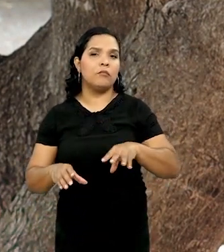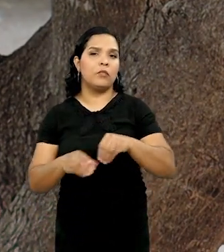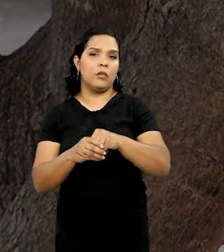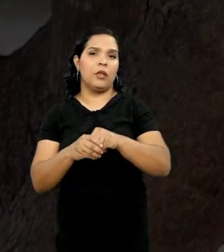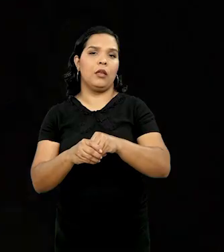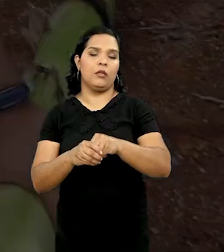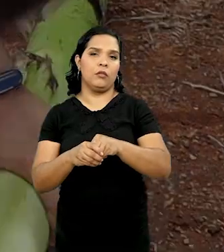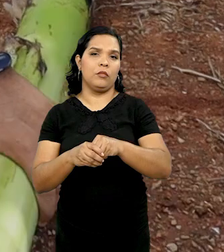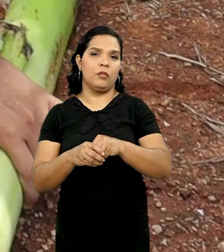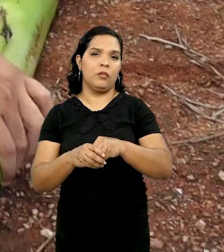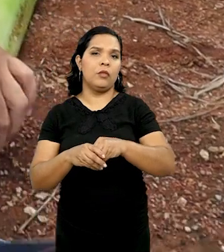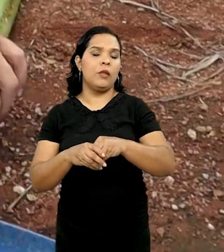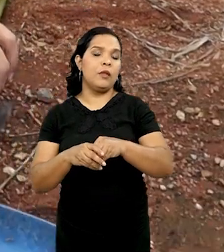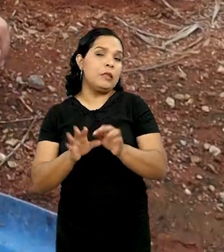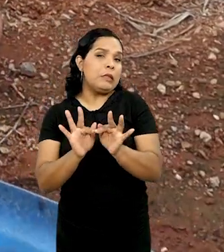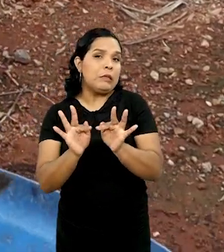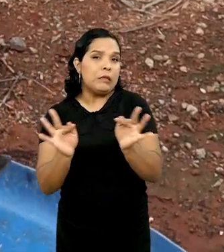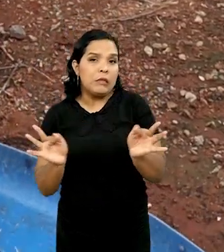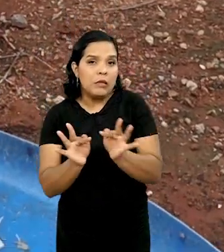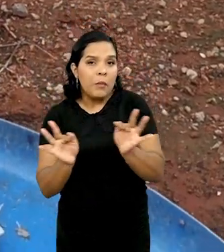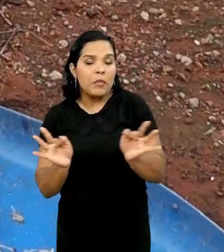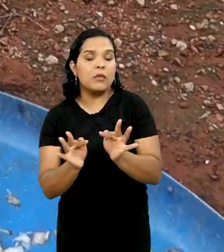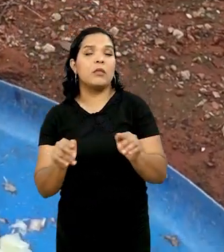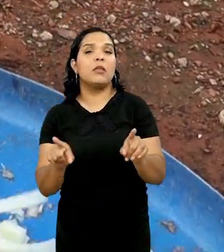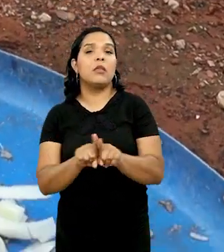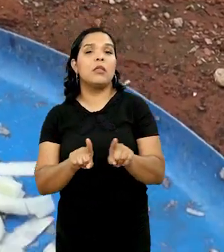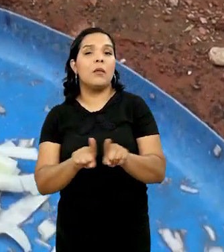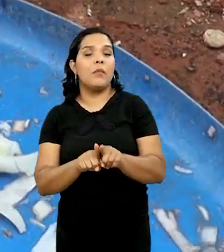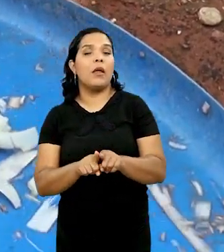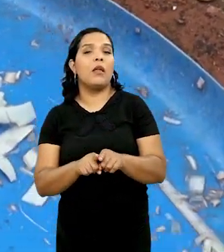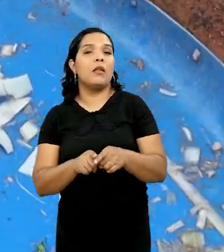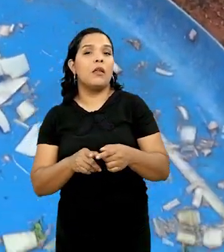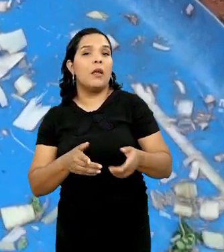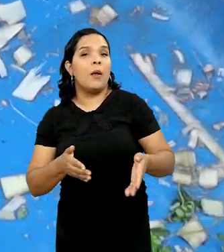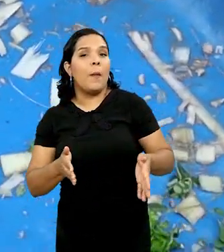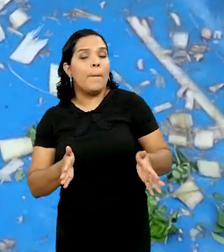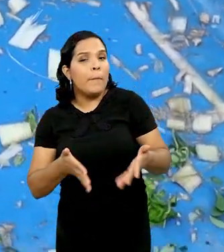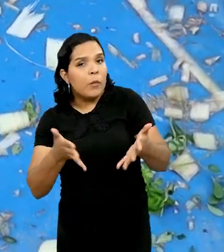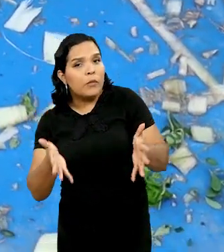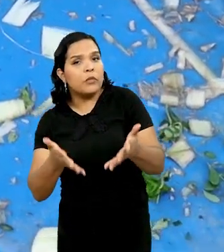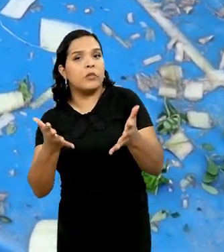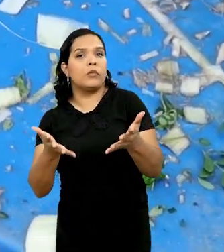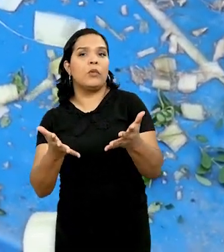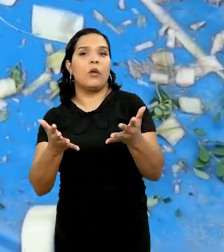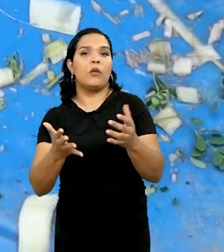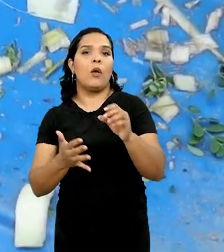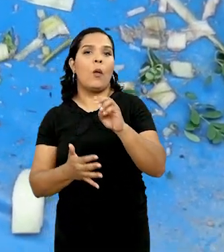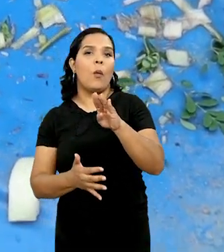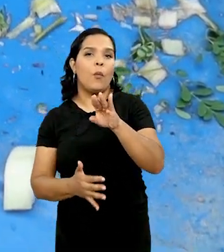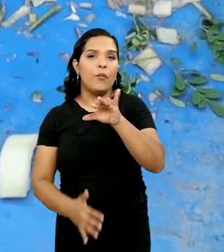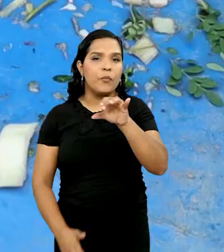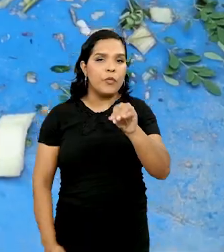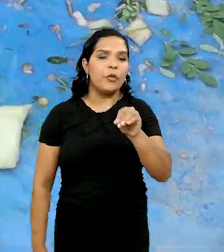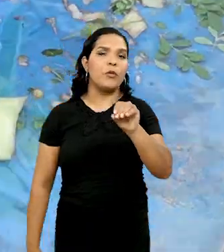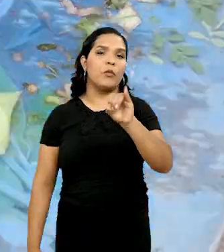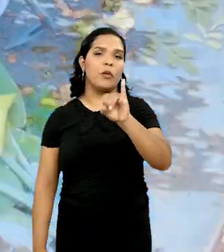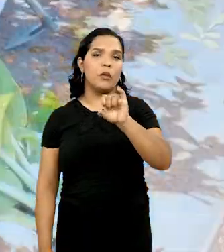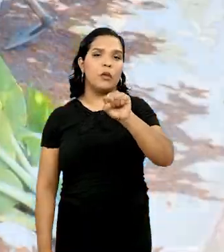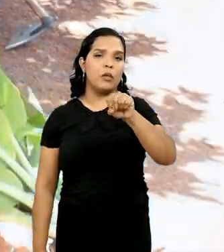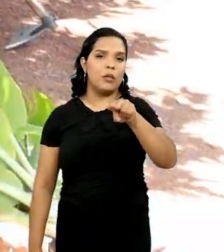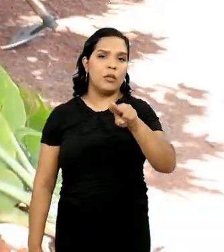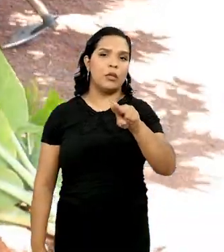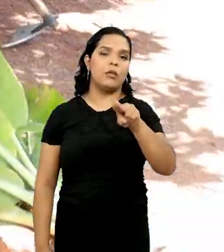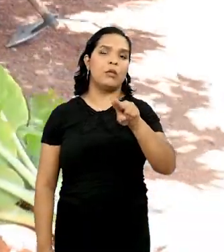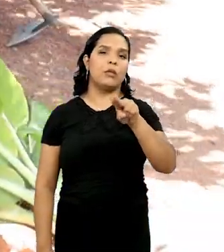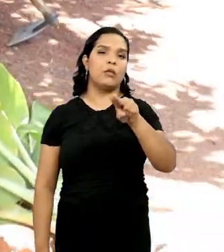propriedade. Materiais simples e que proporcionam a produção de um bioinsumo, de um